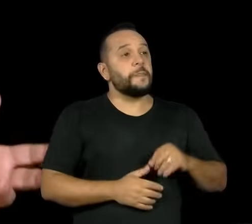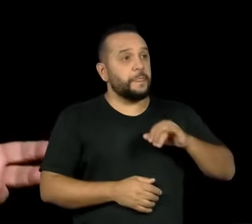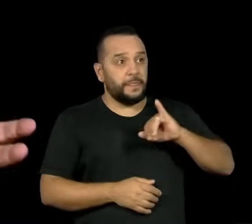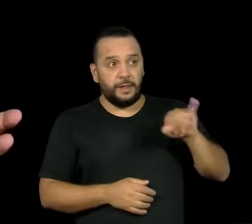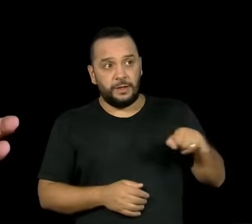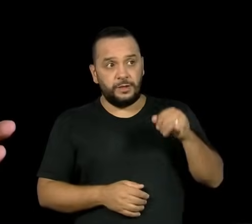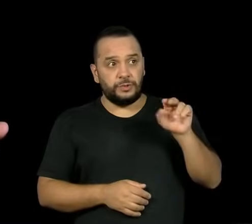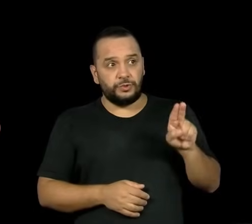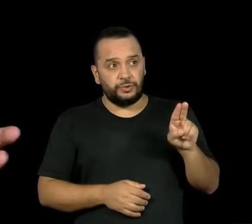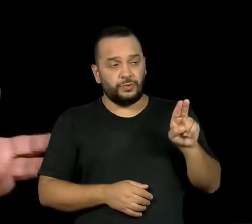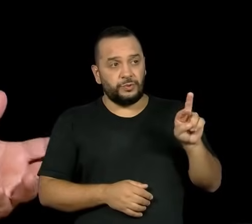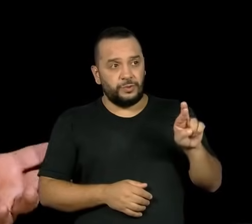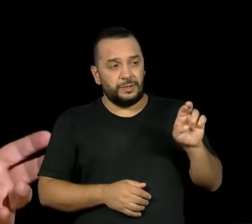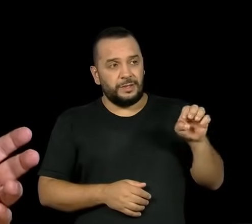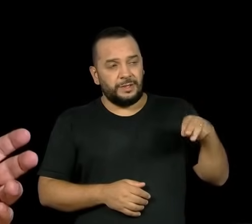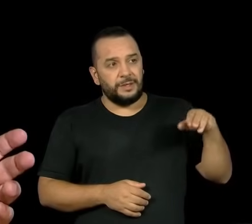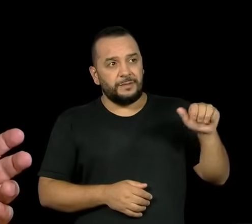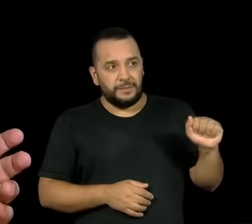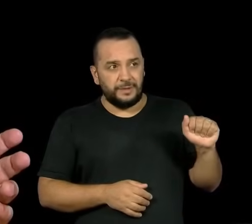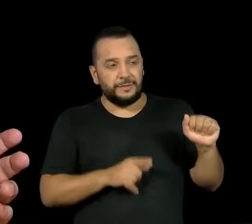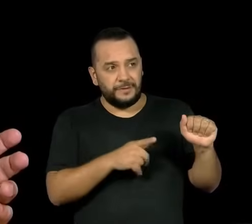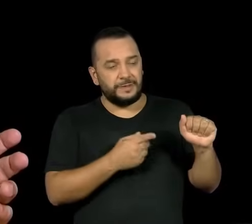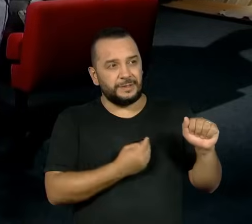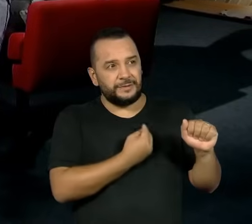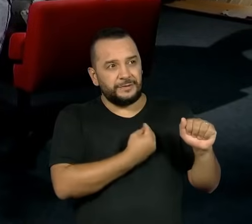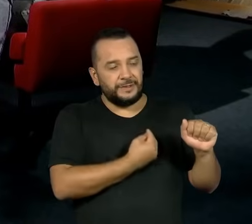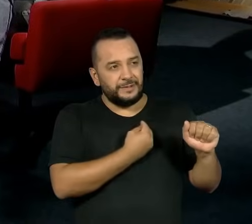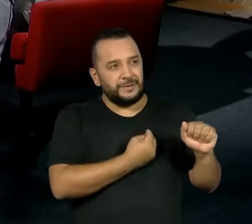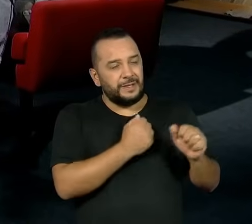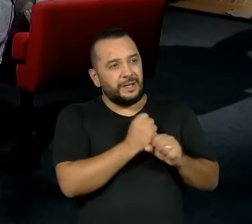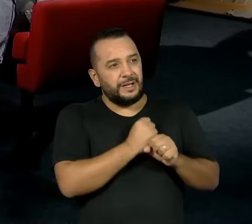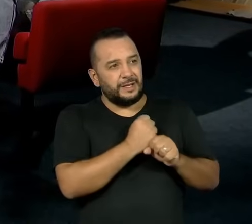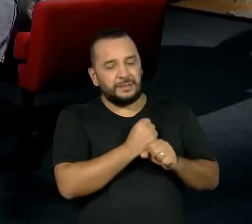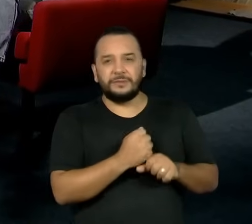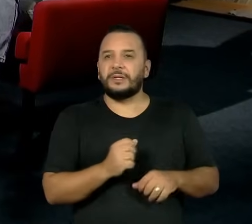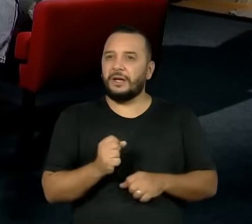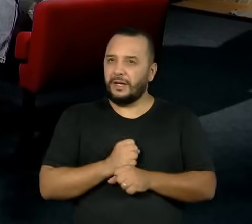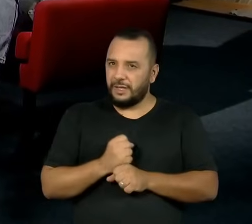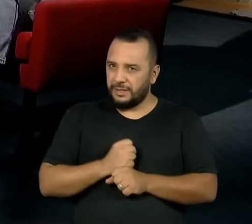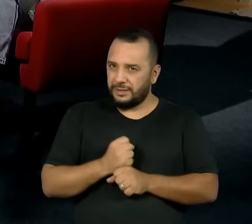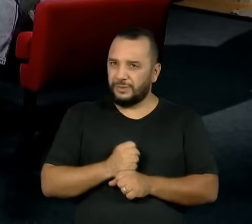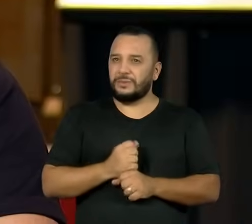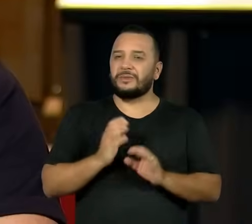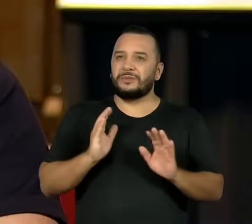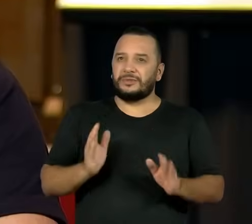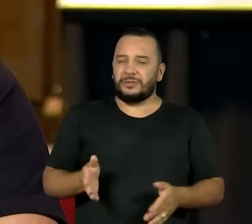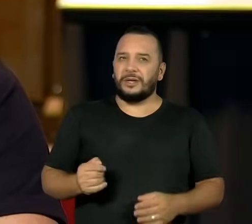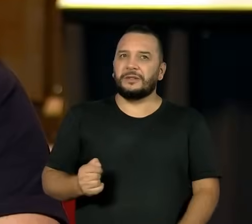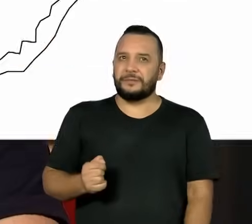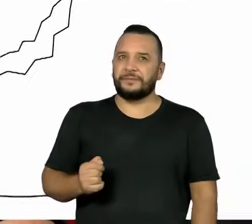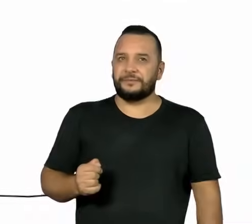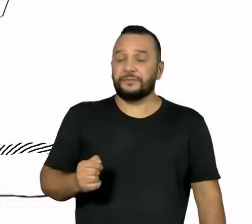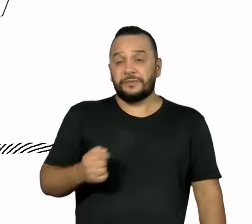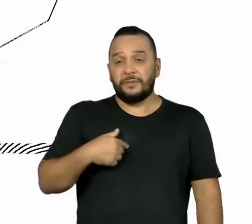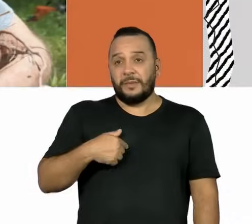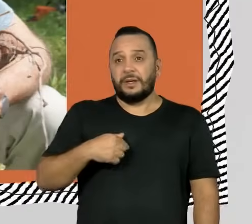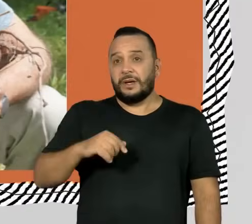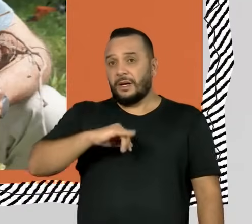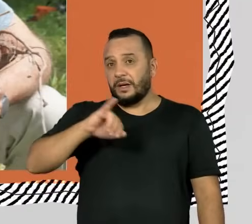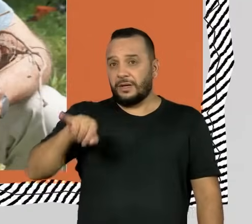coisa que você já convive há muito tempo. Muitos anos. O juremal. A jurema é uma